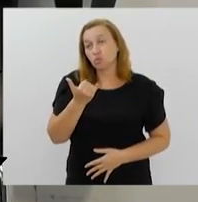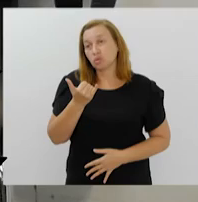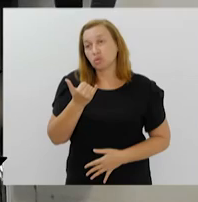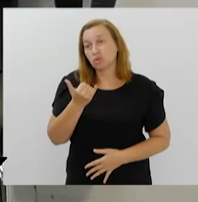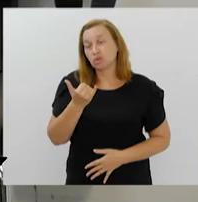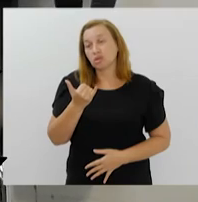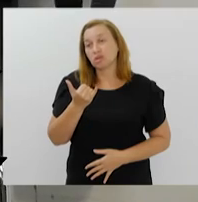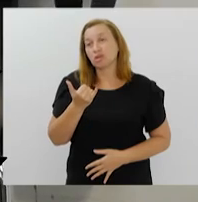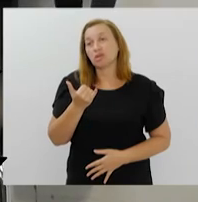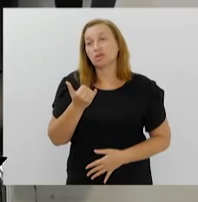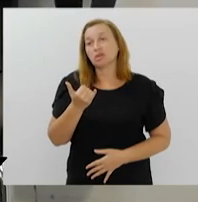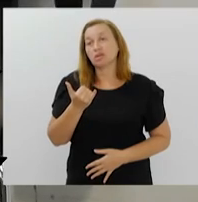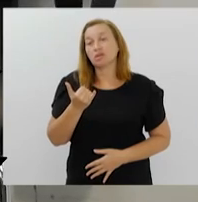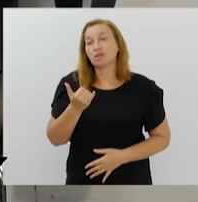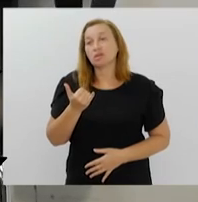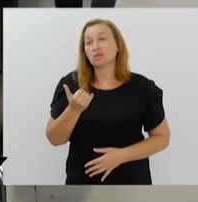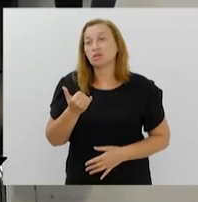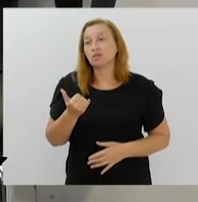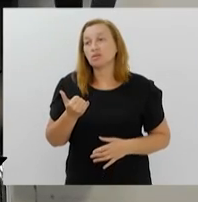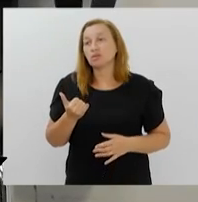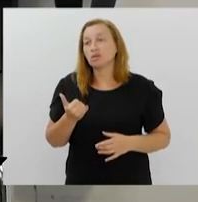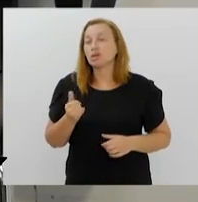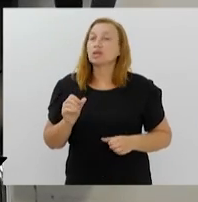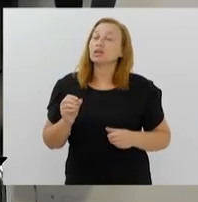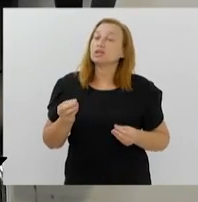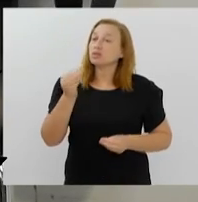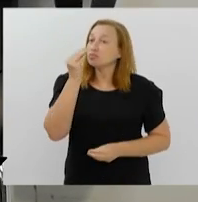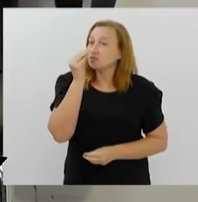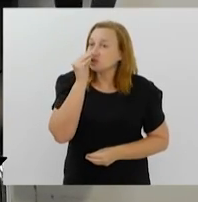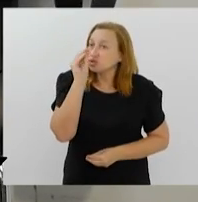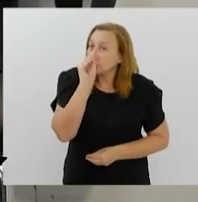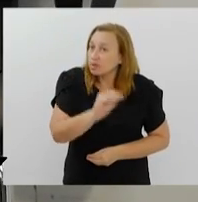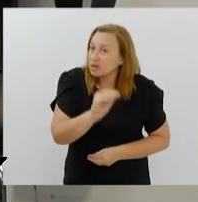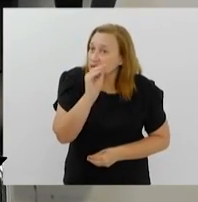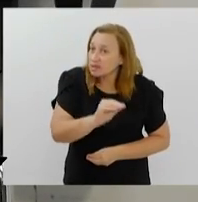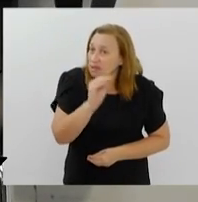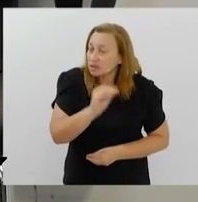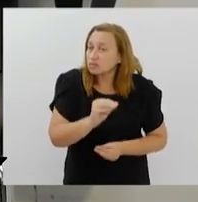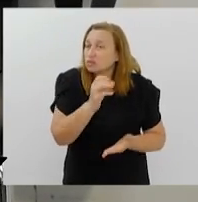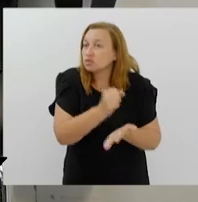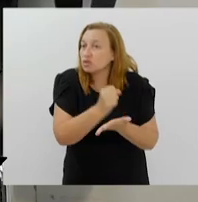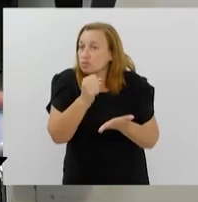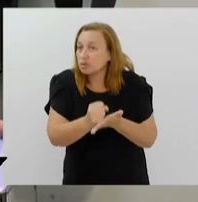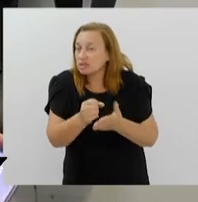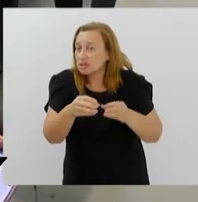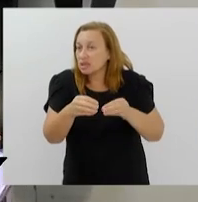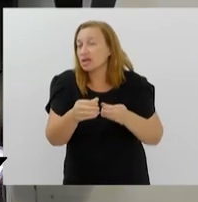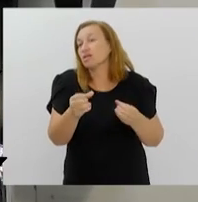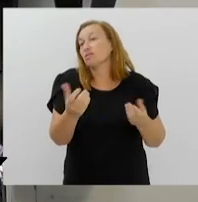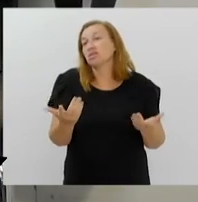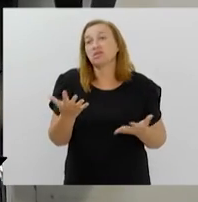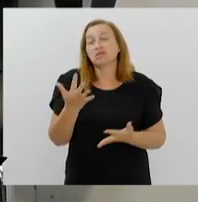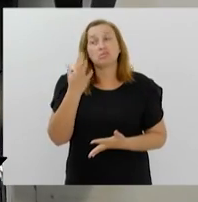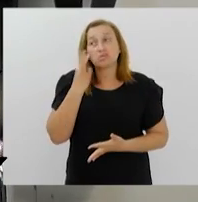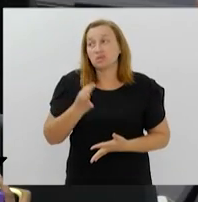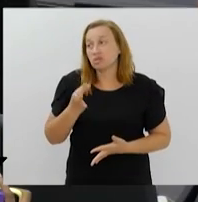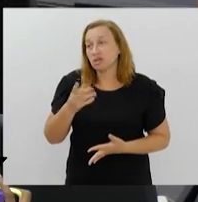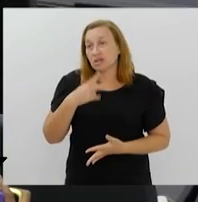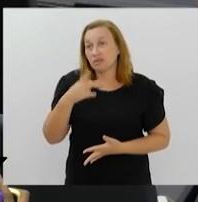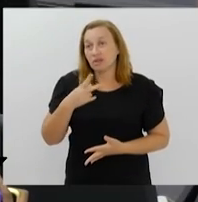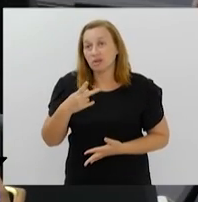liminares os nossas julgado rasgando e não posso falar o que eles estão fazendo